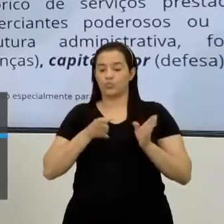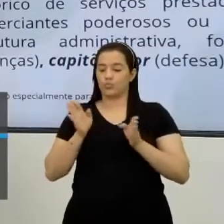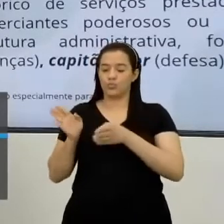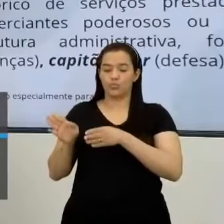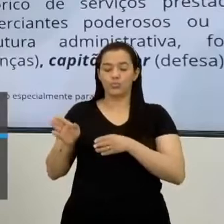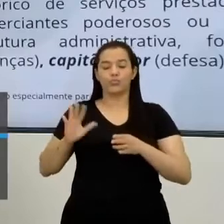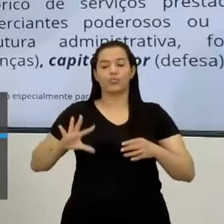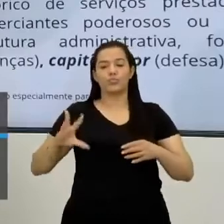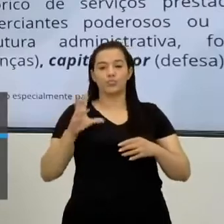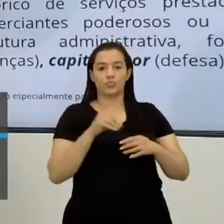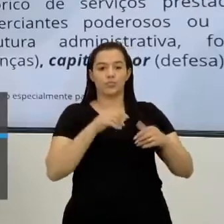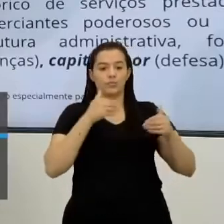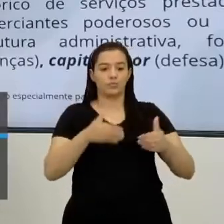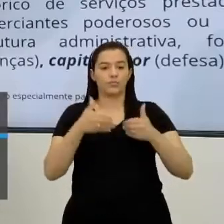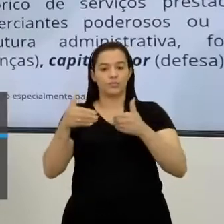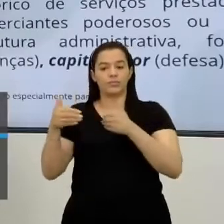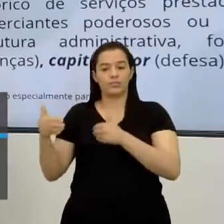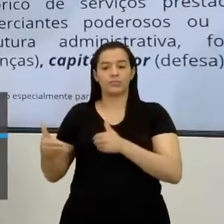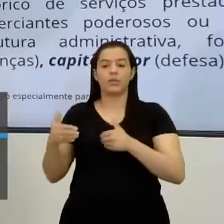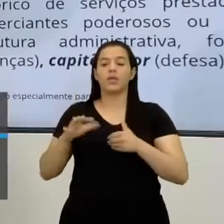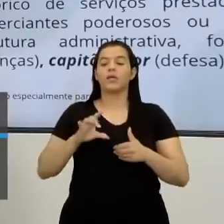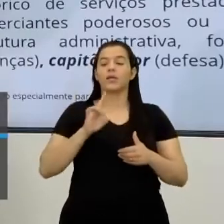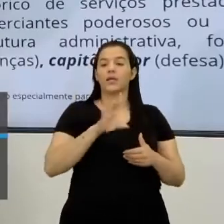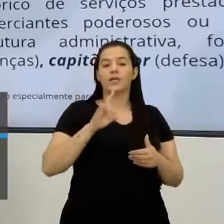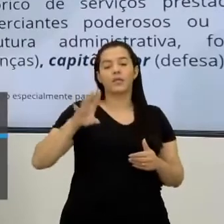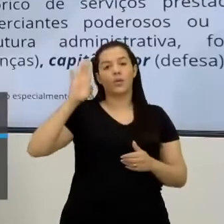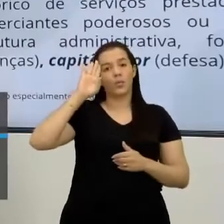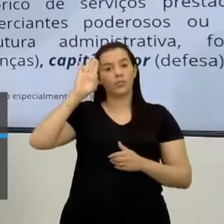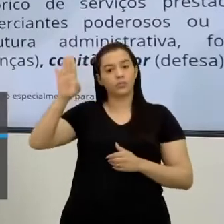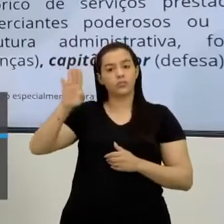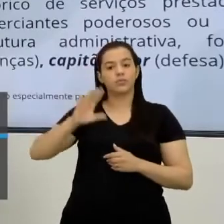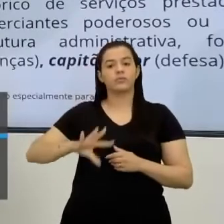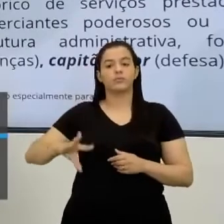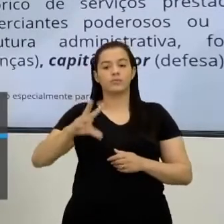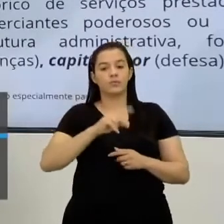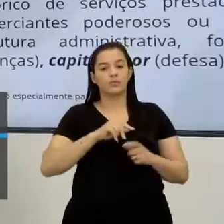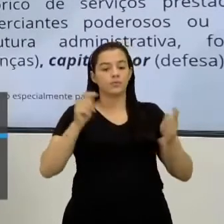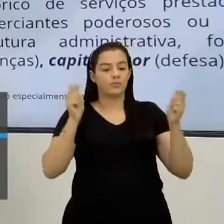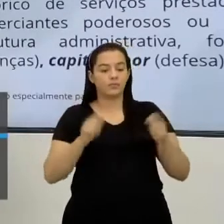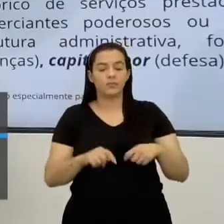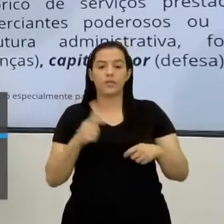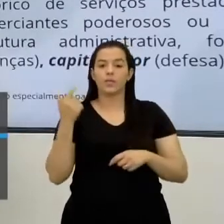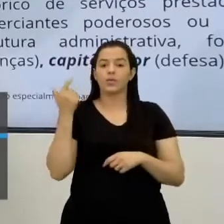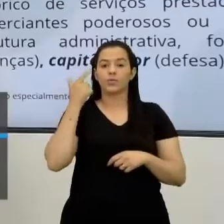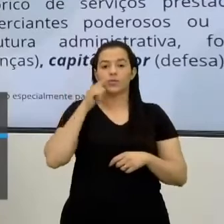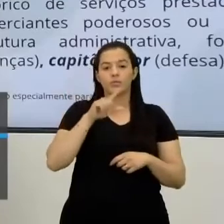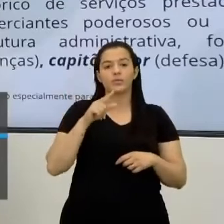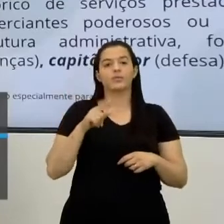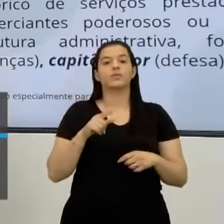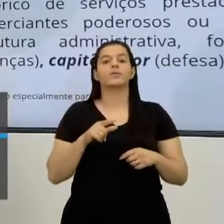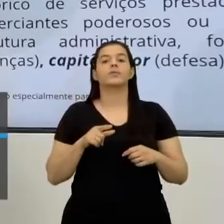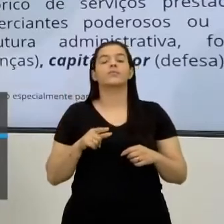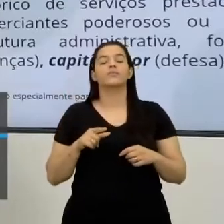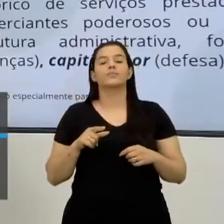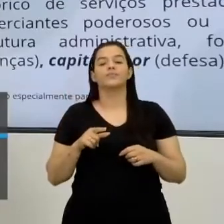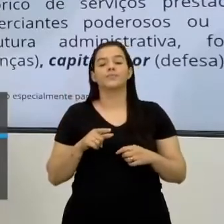hereditárias. E aí vocês sabem que tinha os capitães donatários, alguns conseguiram, né,